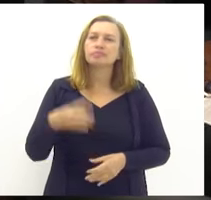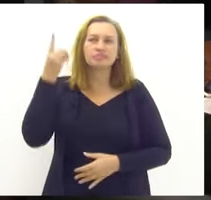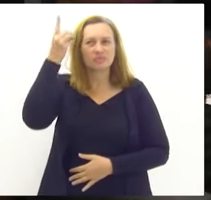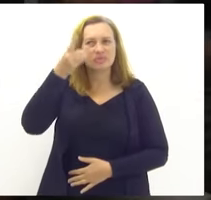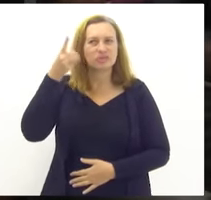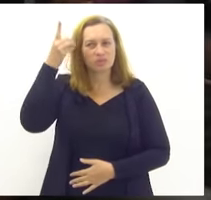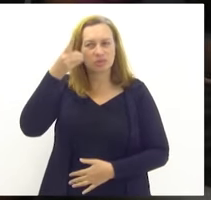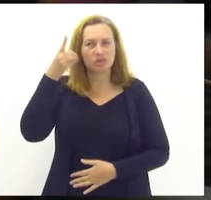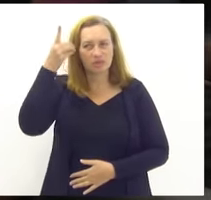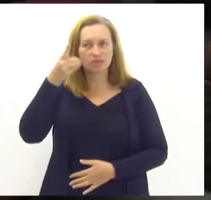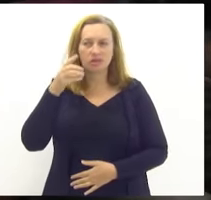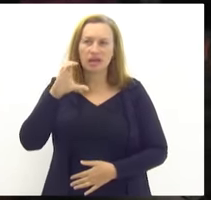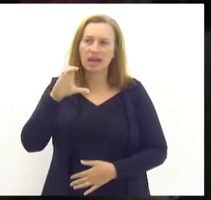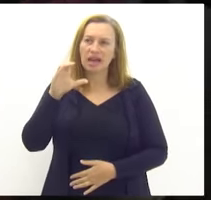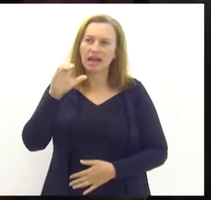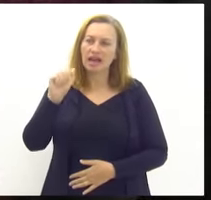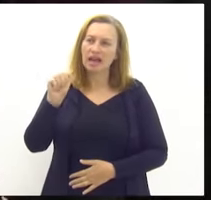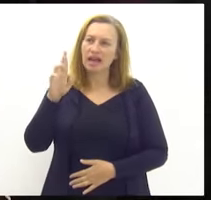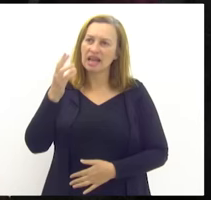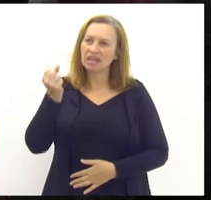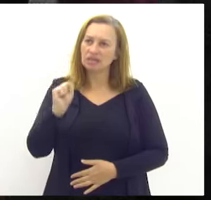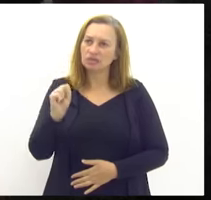deputado Carlinhos